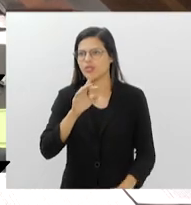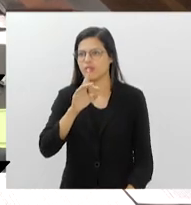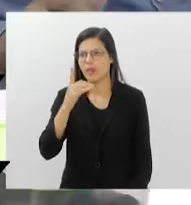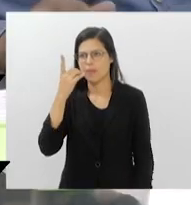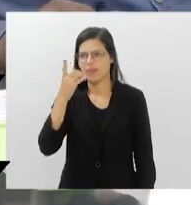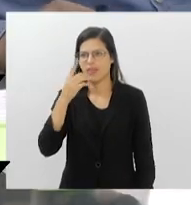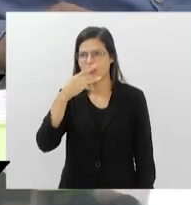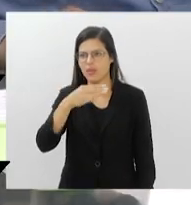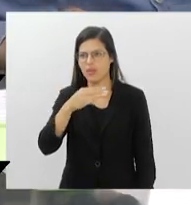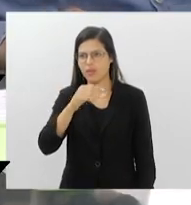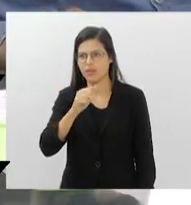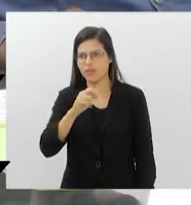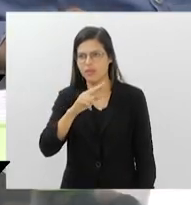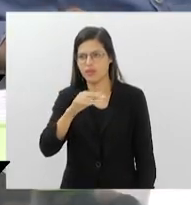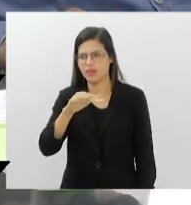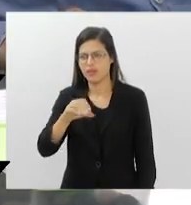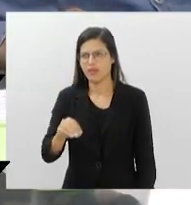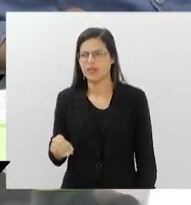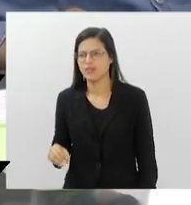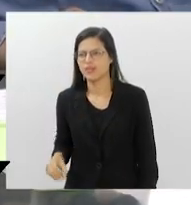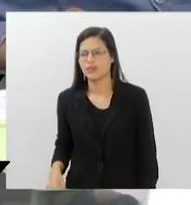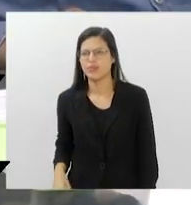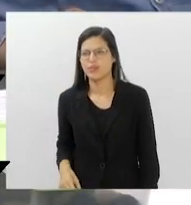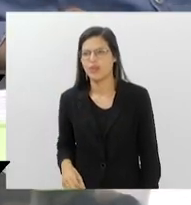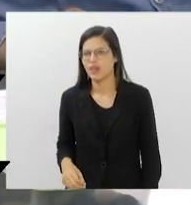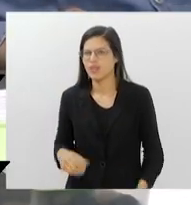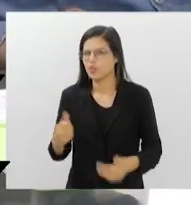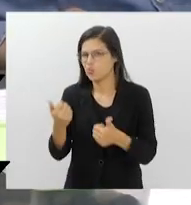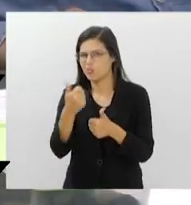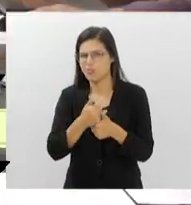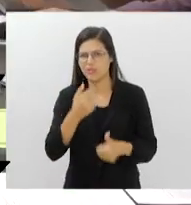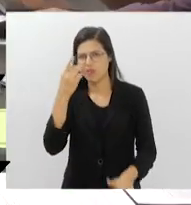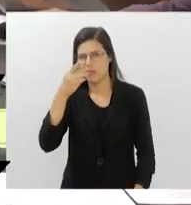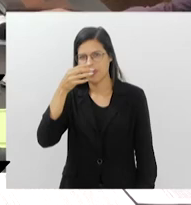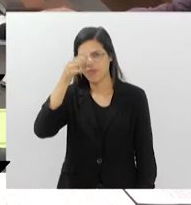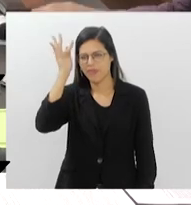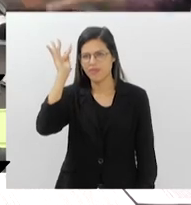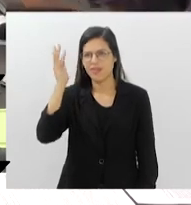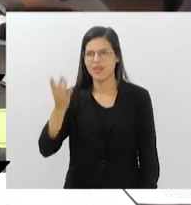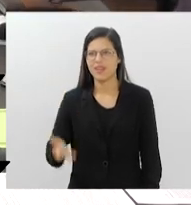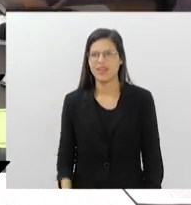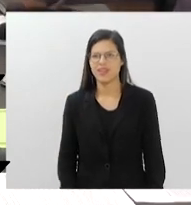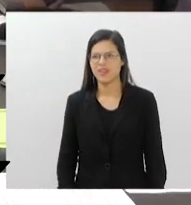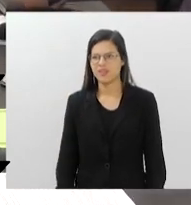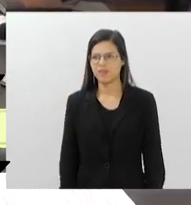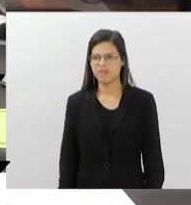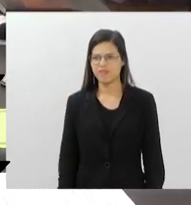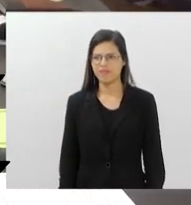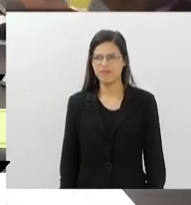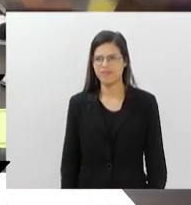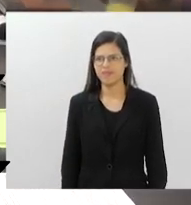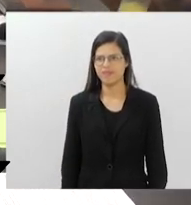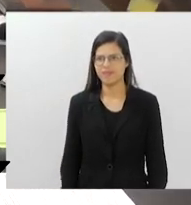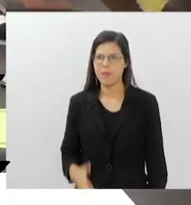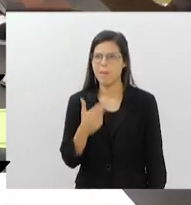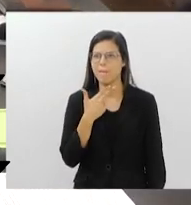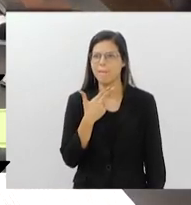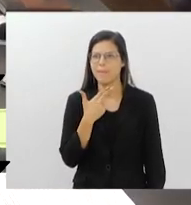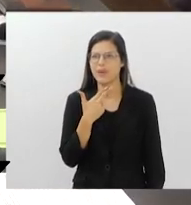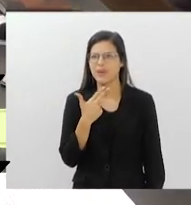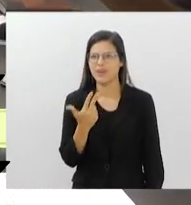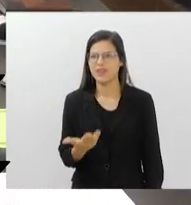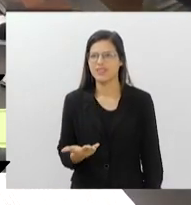Pacheco porque aí a gente dá uma D moral Deputado Fred Sem problema nenhum ele não não não pode não